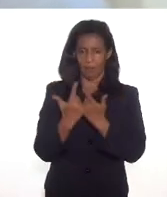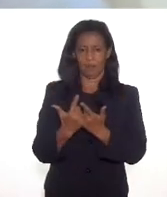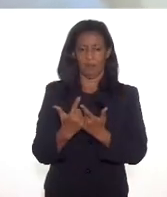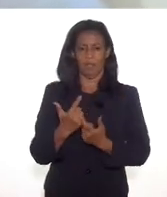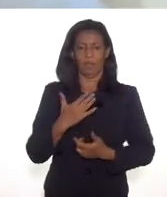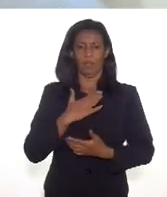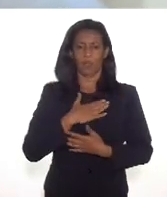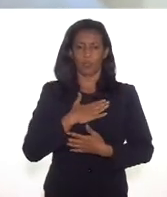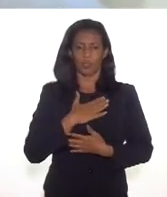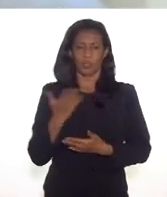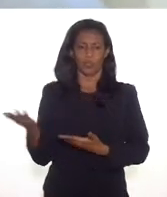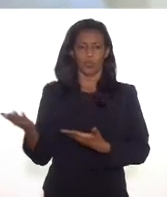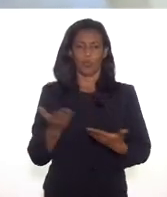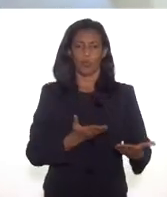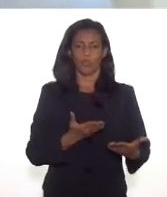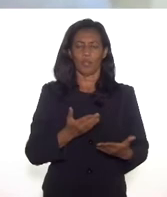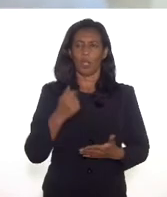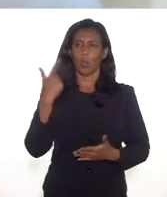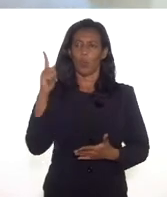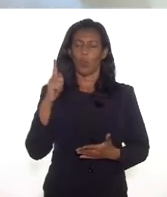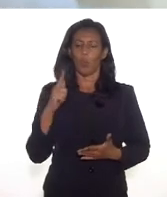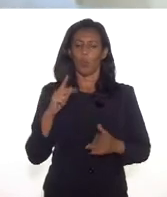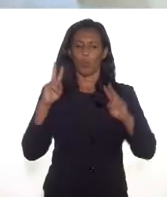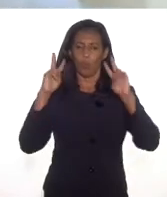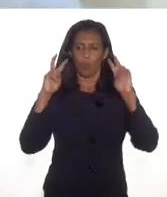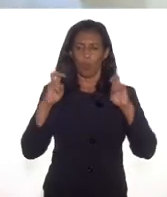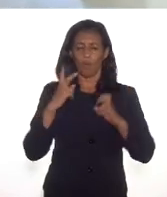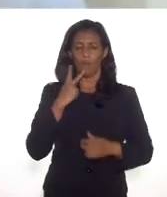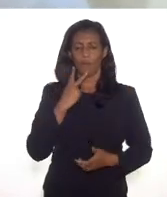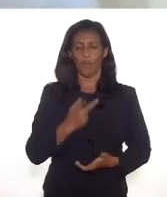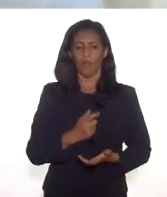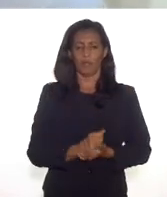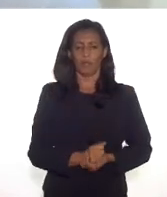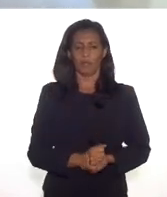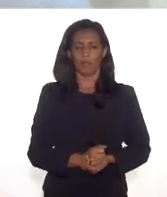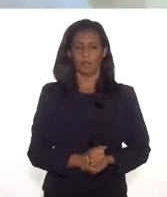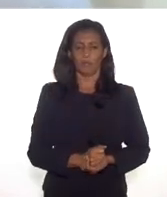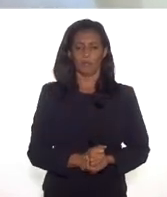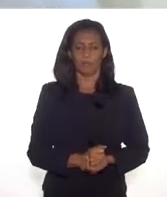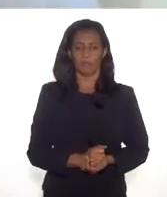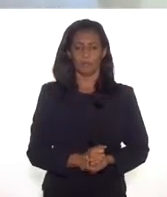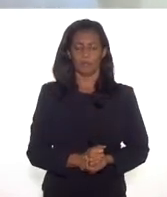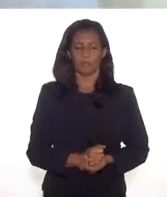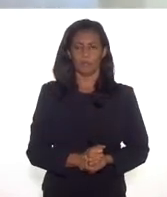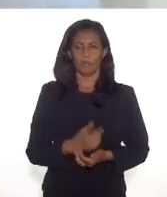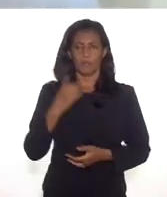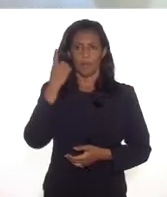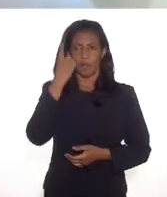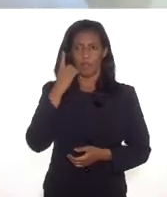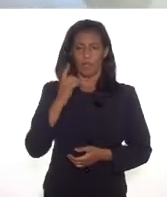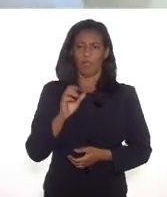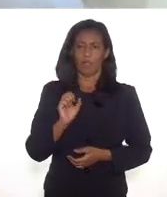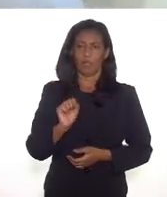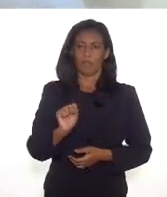Gostaria de convidar o próximo orador escrito, deputado Flávio